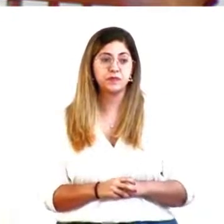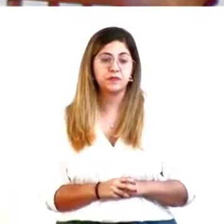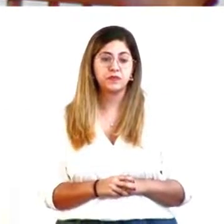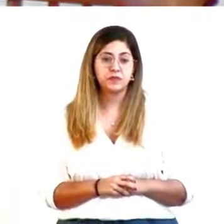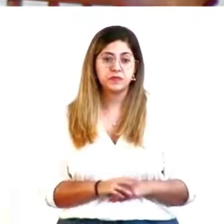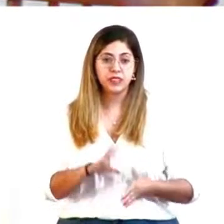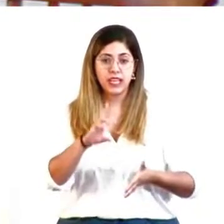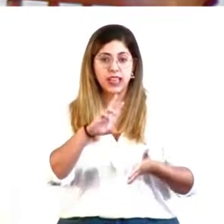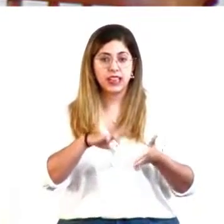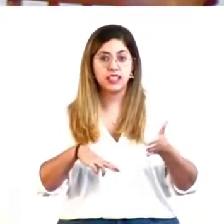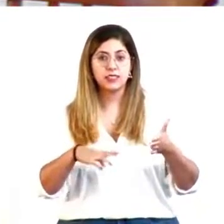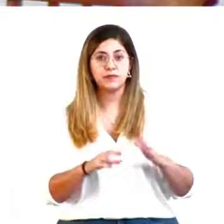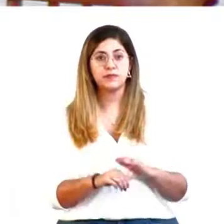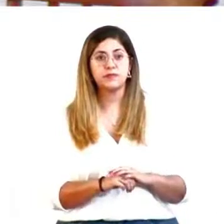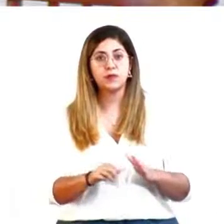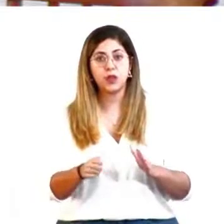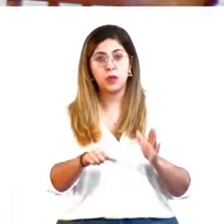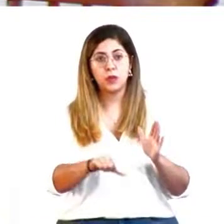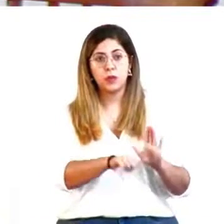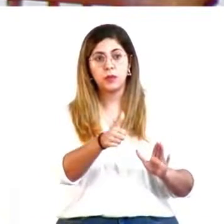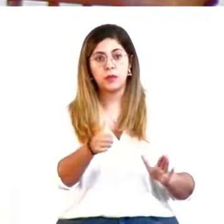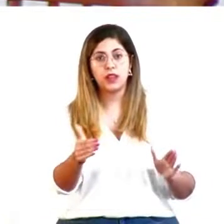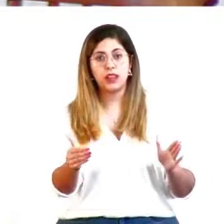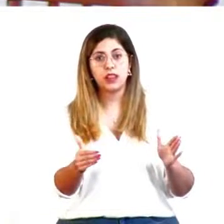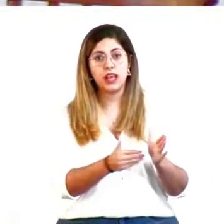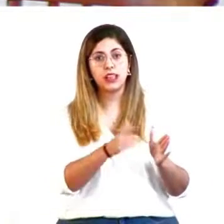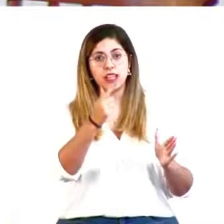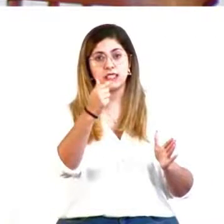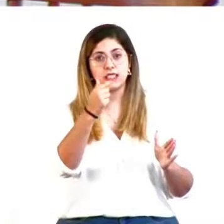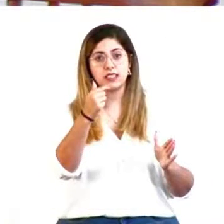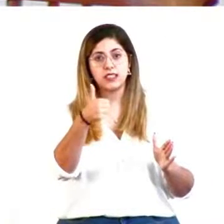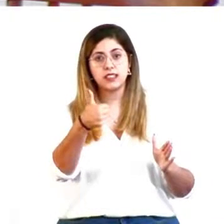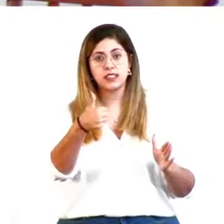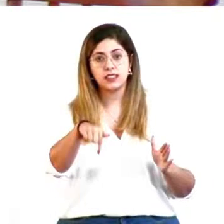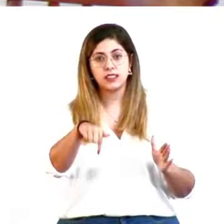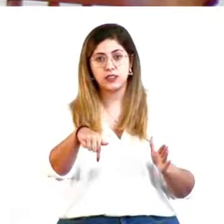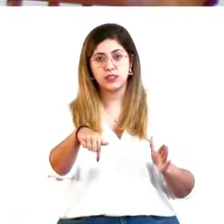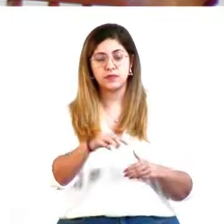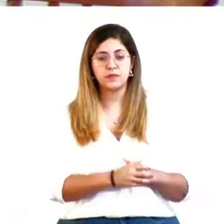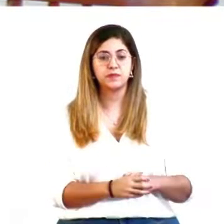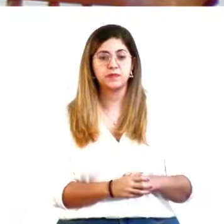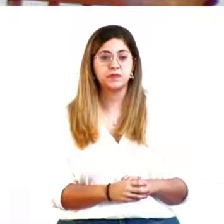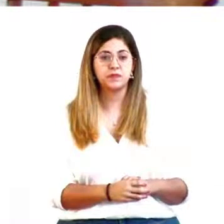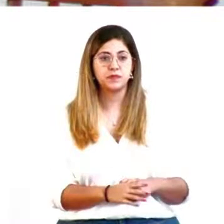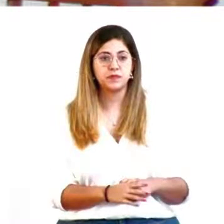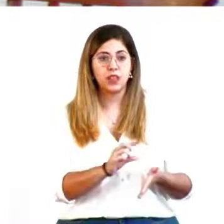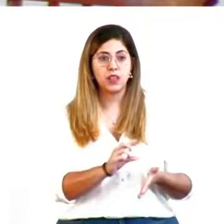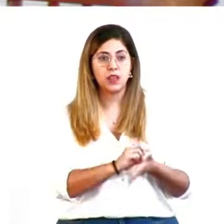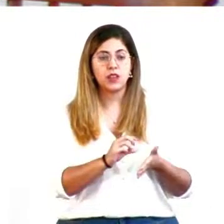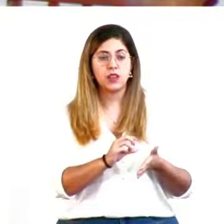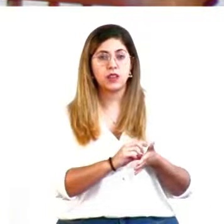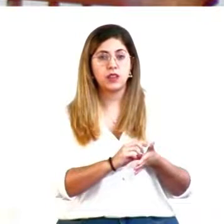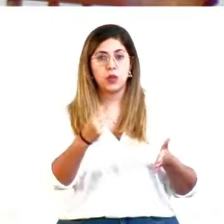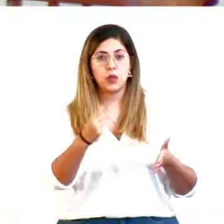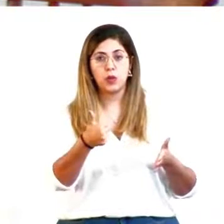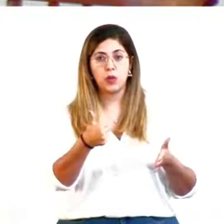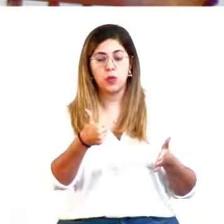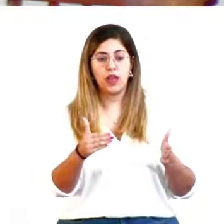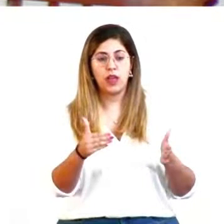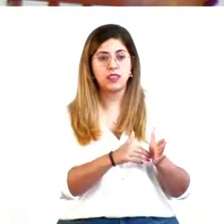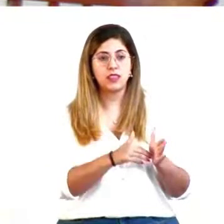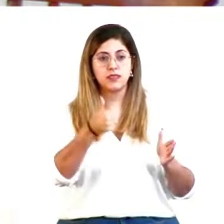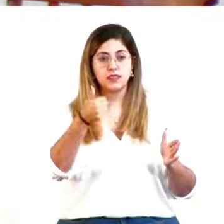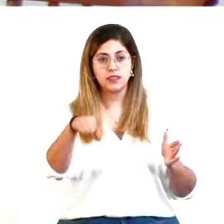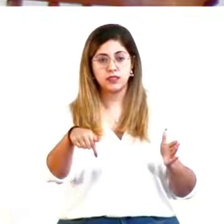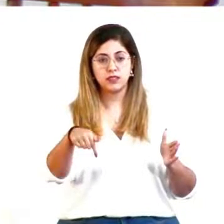Faremos a leitura dos versos de 1 a 17. Efésios, capítulo 5, os versículos de 1 a 17. Enquanto você